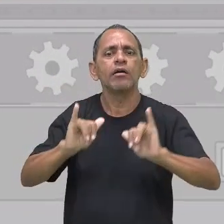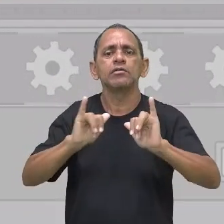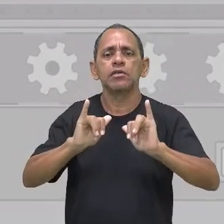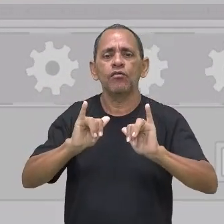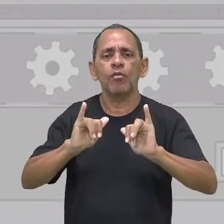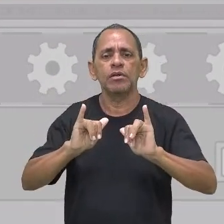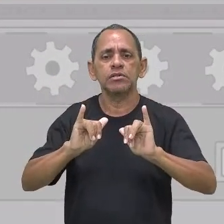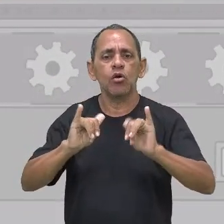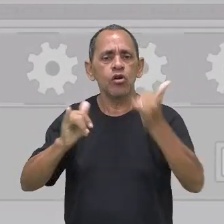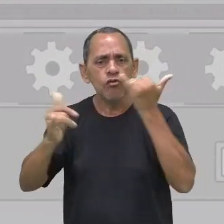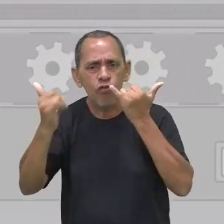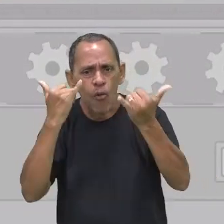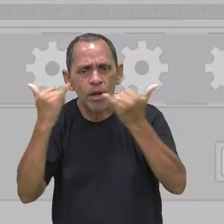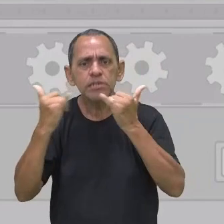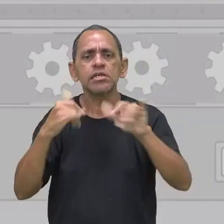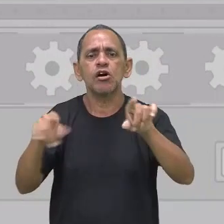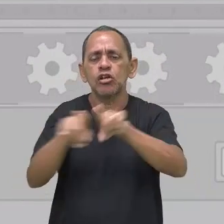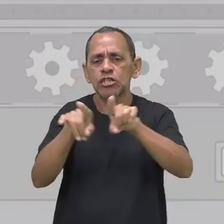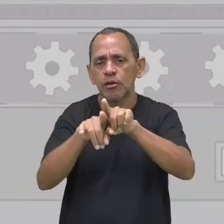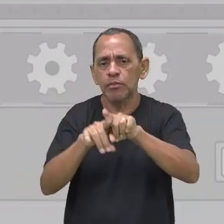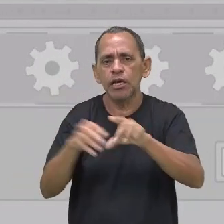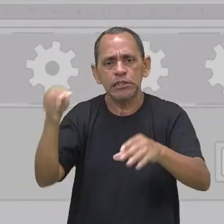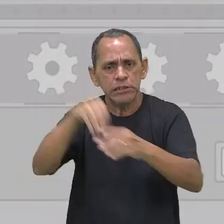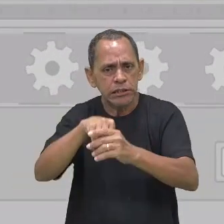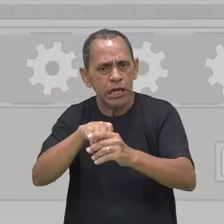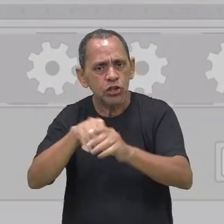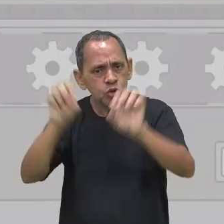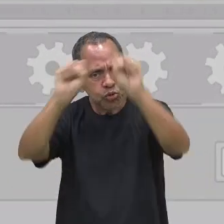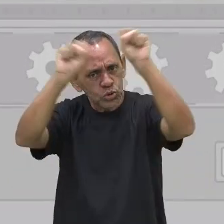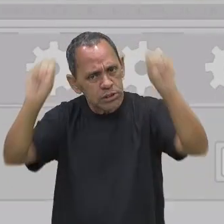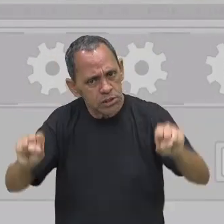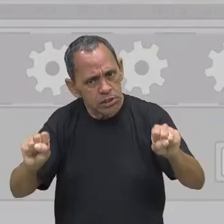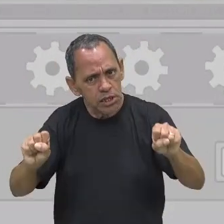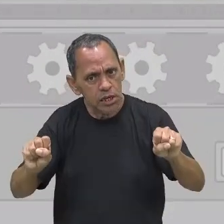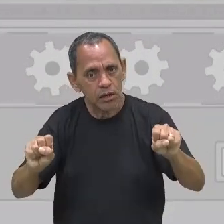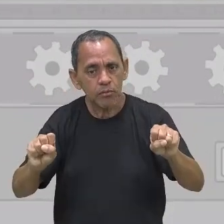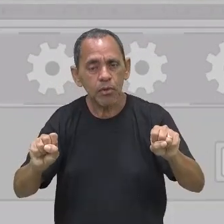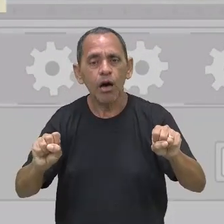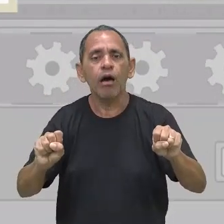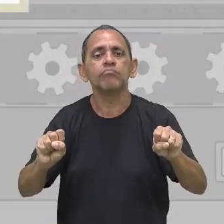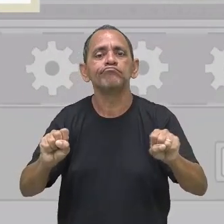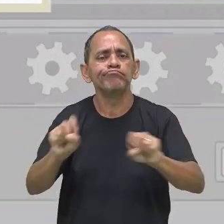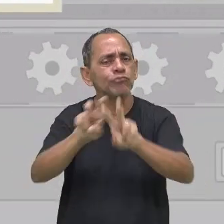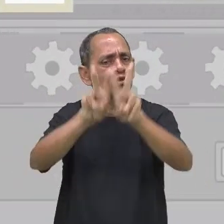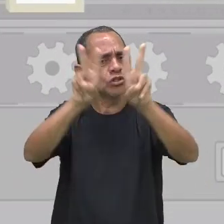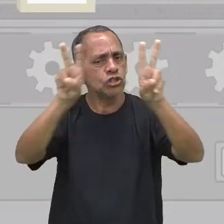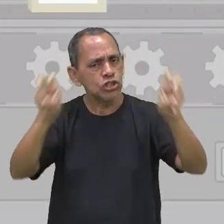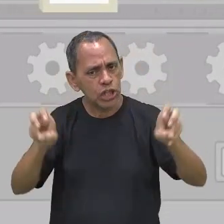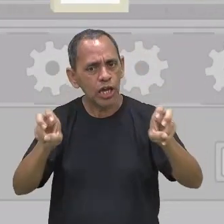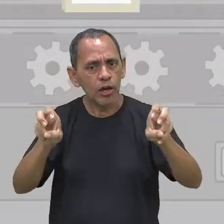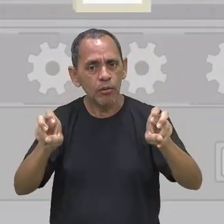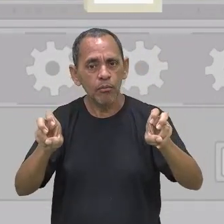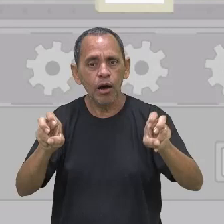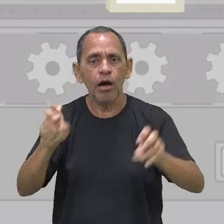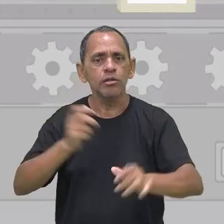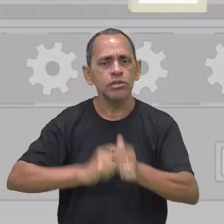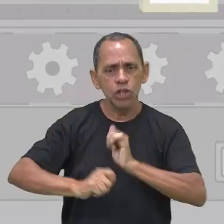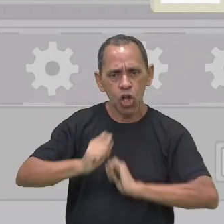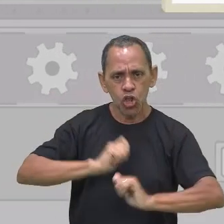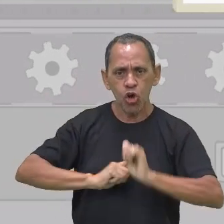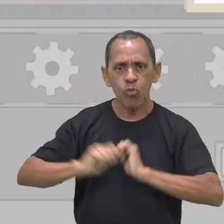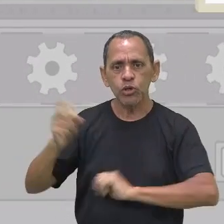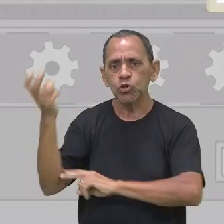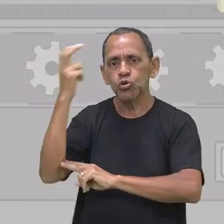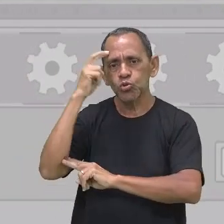dentro, né, o marketing está dentro também desse sistema todo da questão da indústria cultural, que vai levar a questão